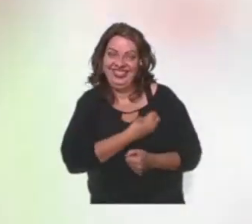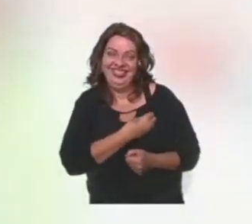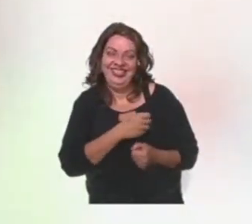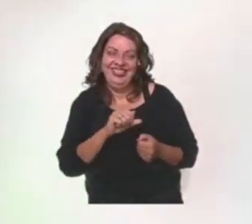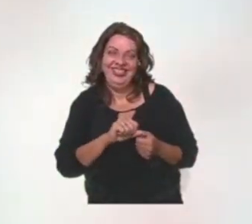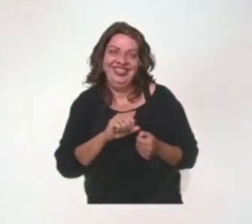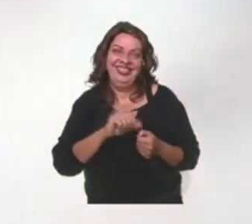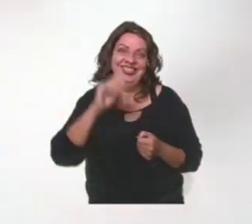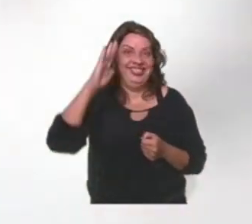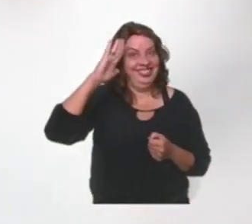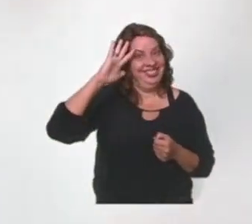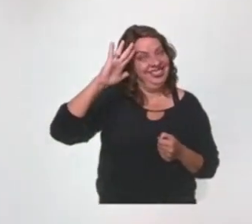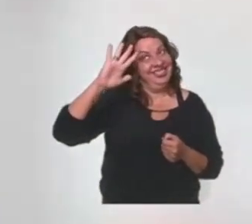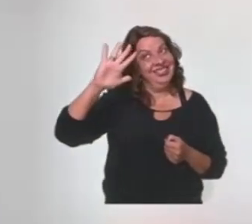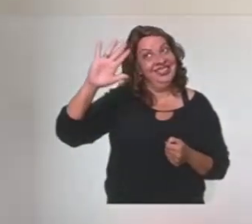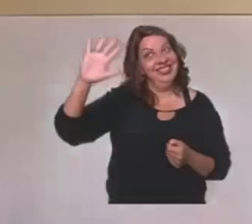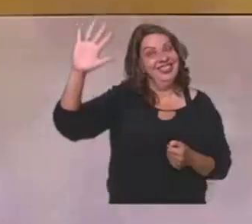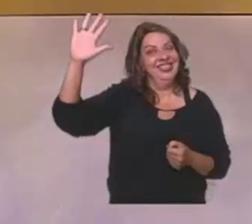realizando sonhos.